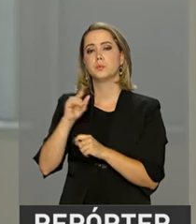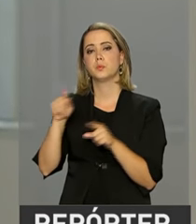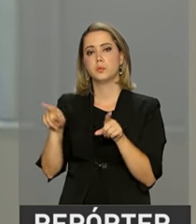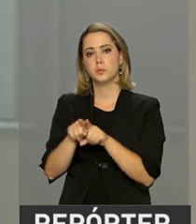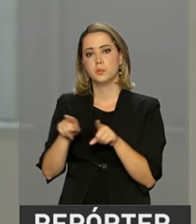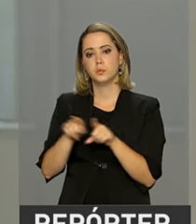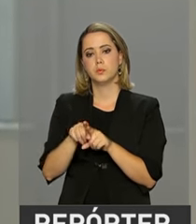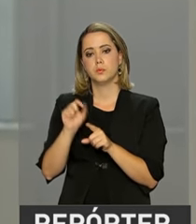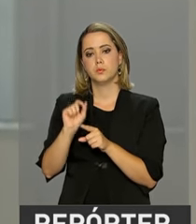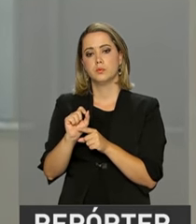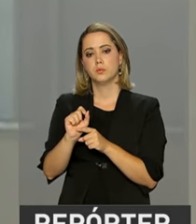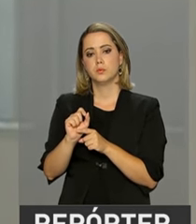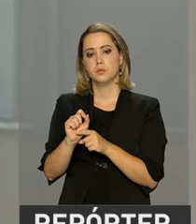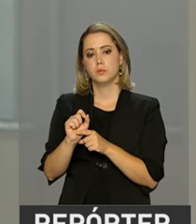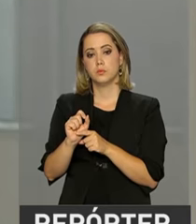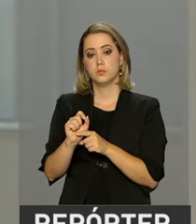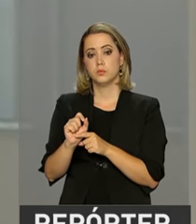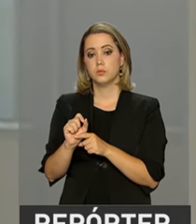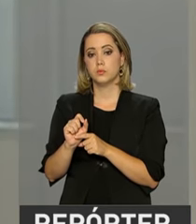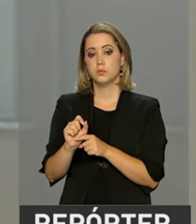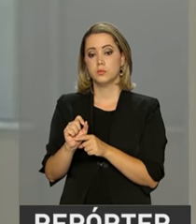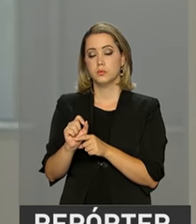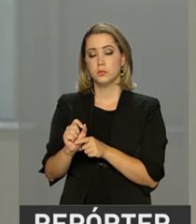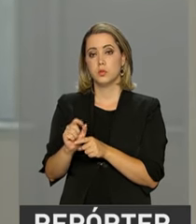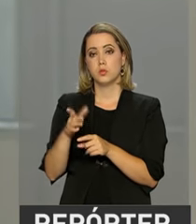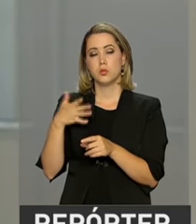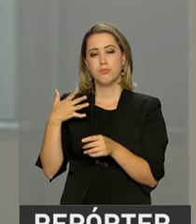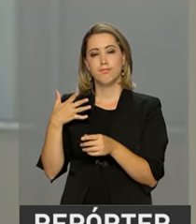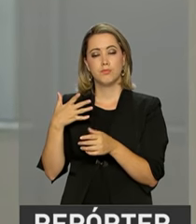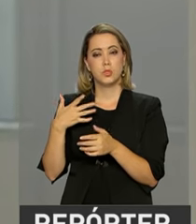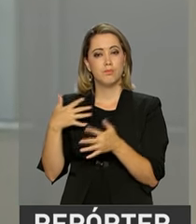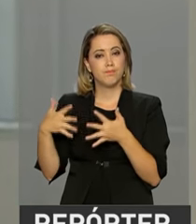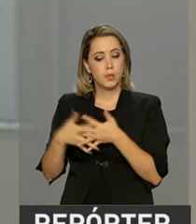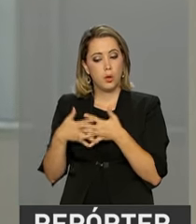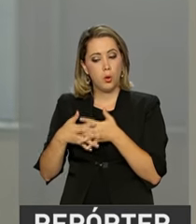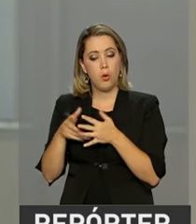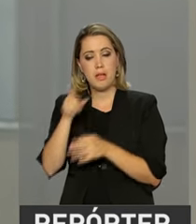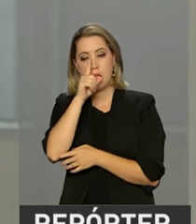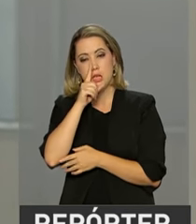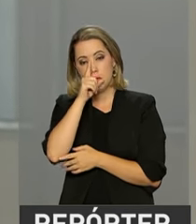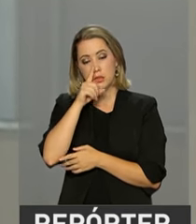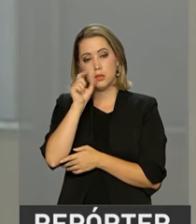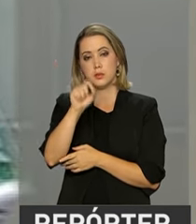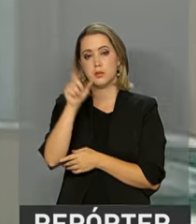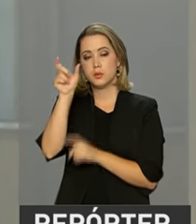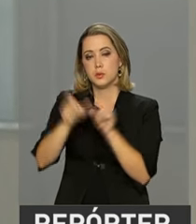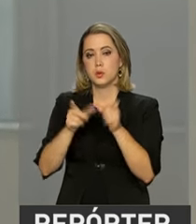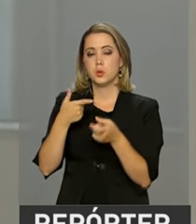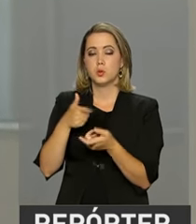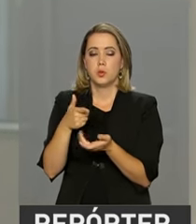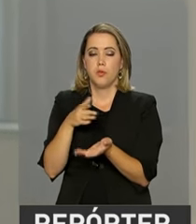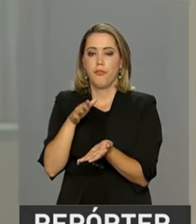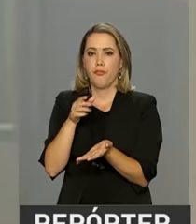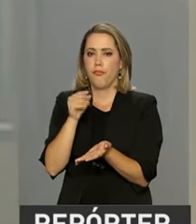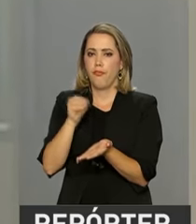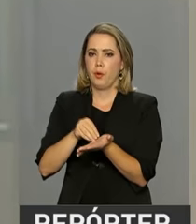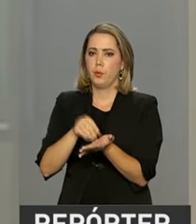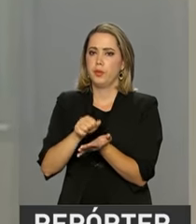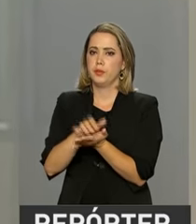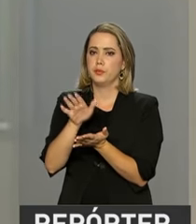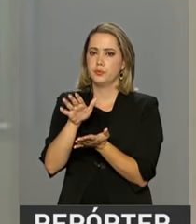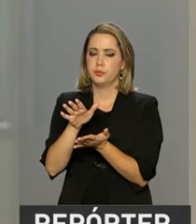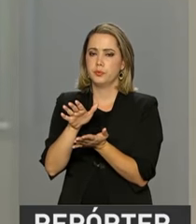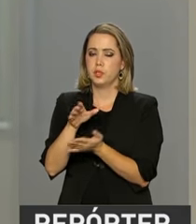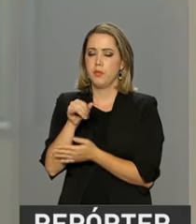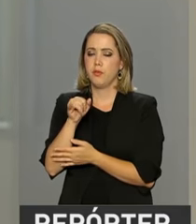inclusive, estar causando aí algum tipo de risco para essas pessoas que não entregaram a declaração? Então, muitos contribuintes, eles